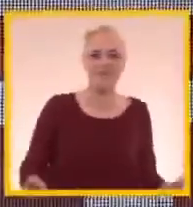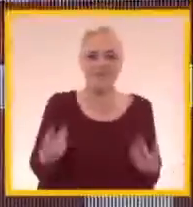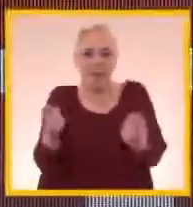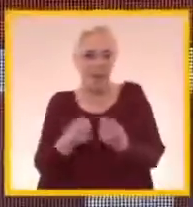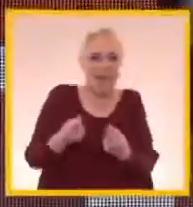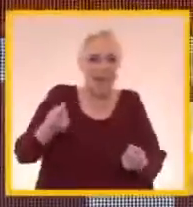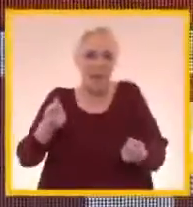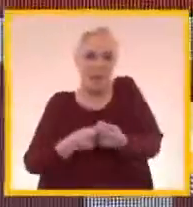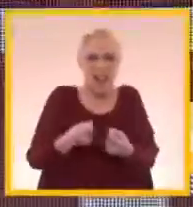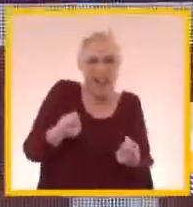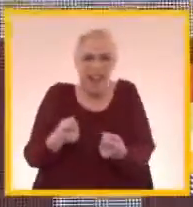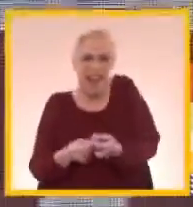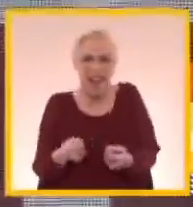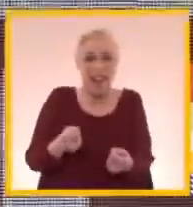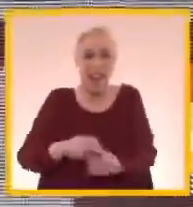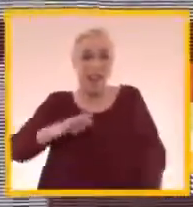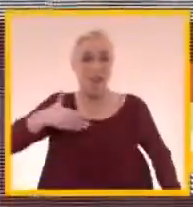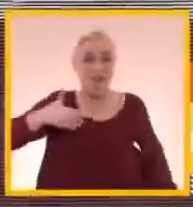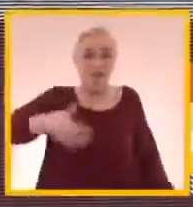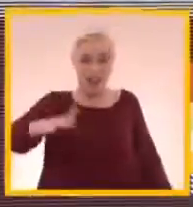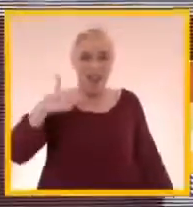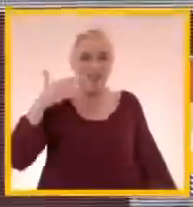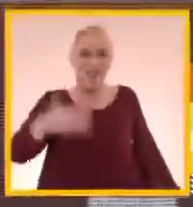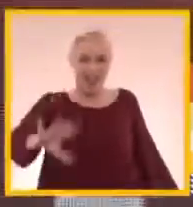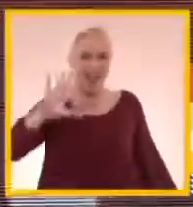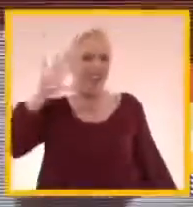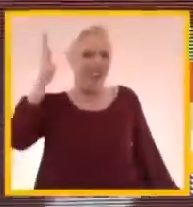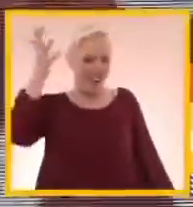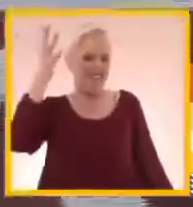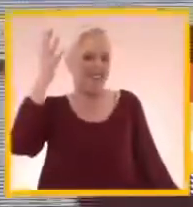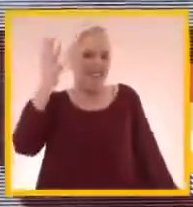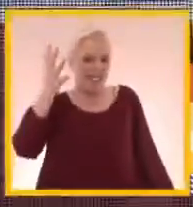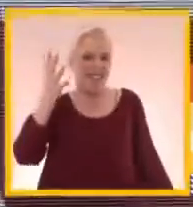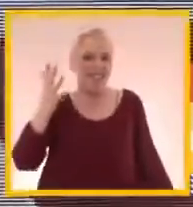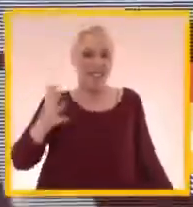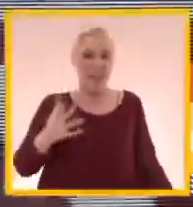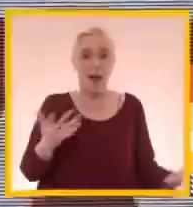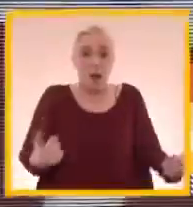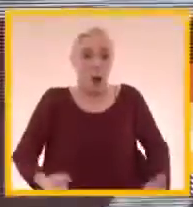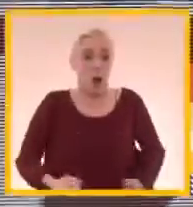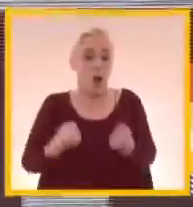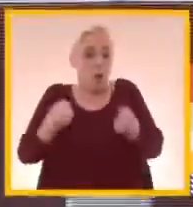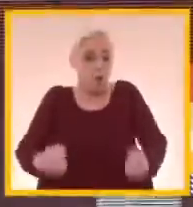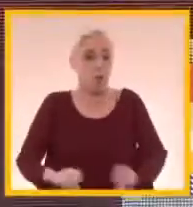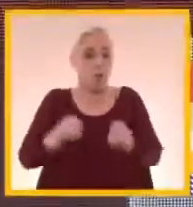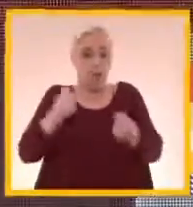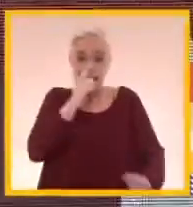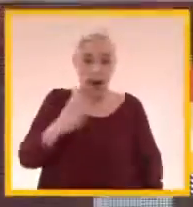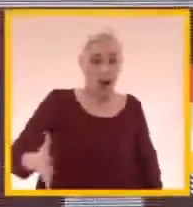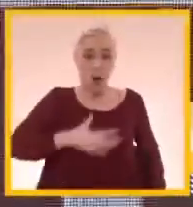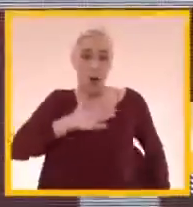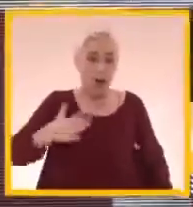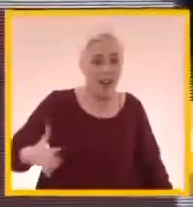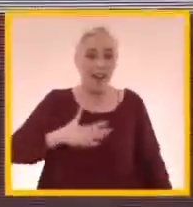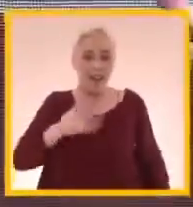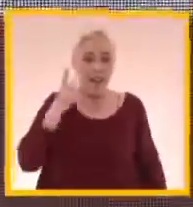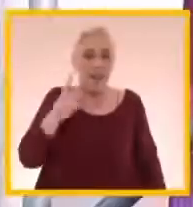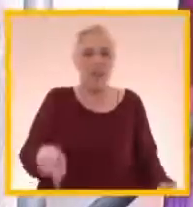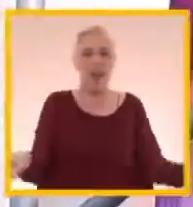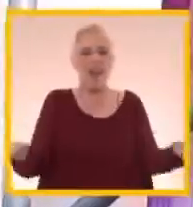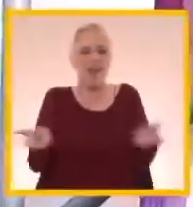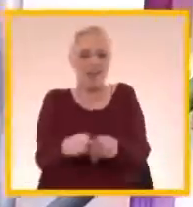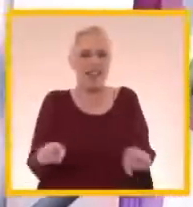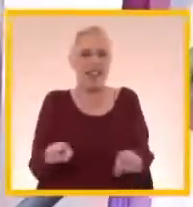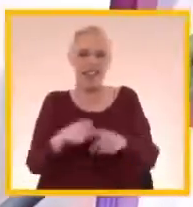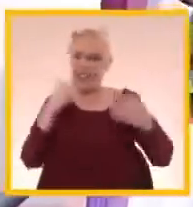Perto, perto de acontecer, cego, cego é quem não quer ver.